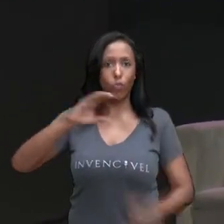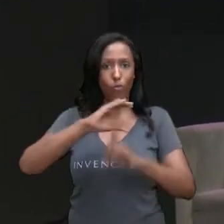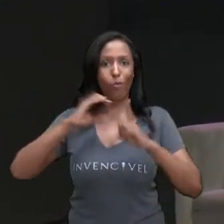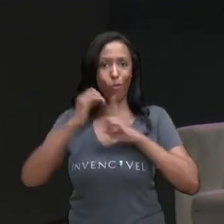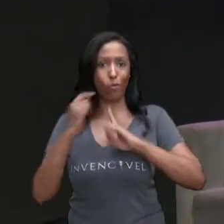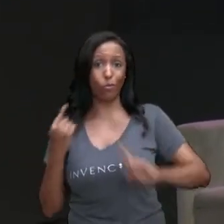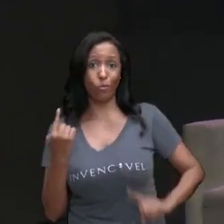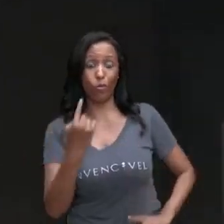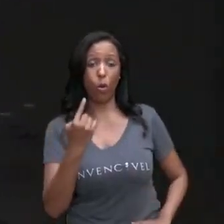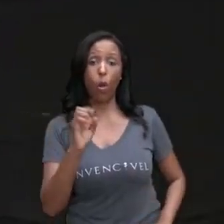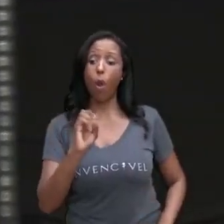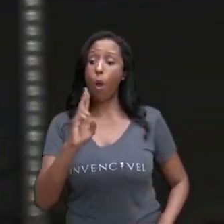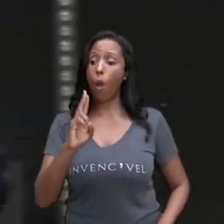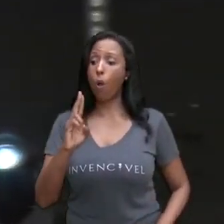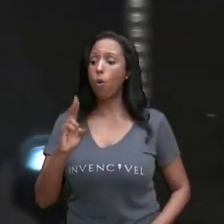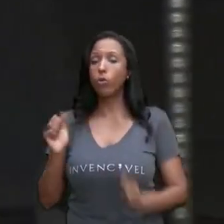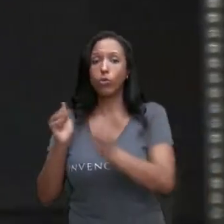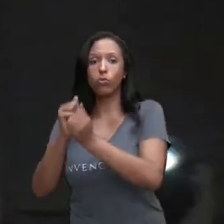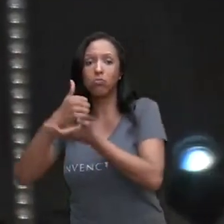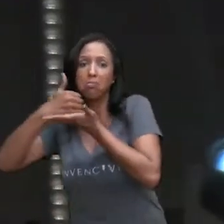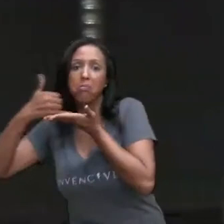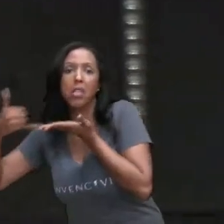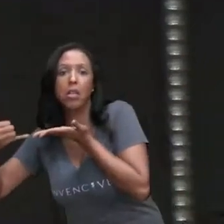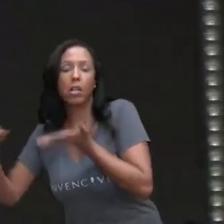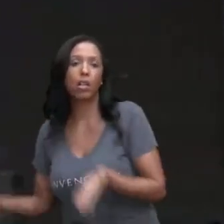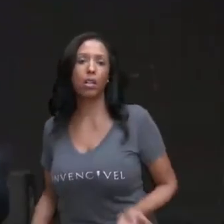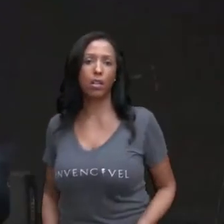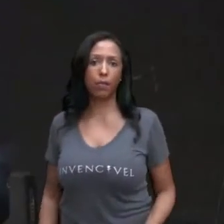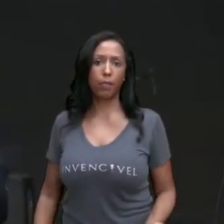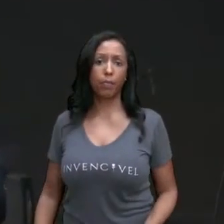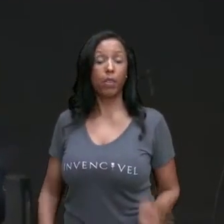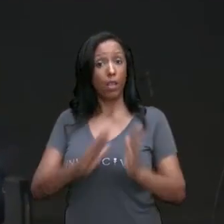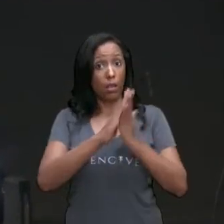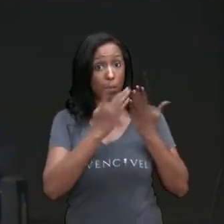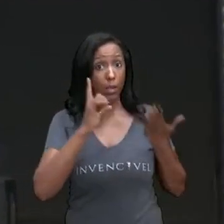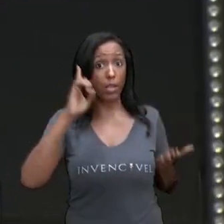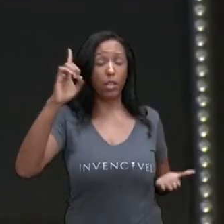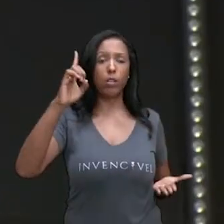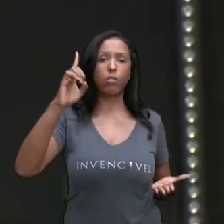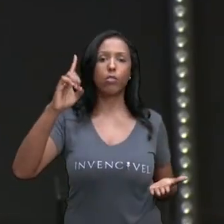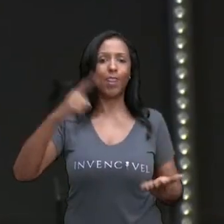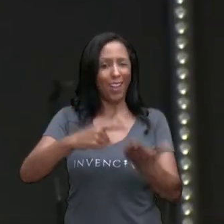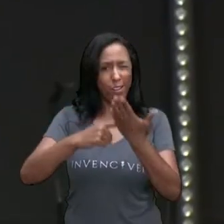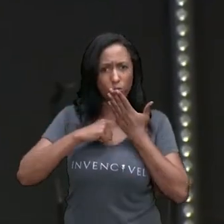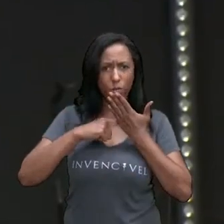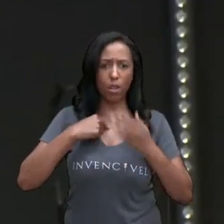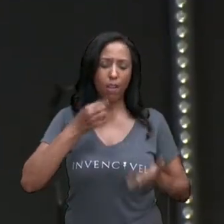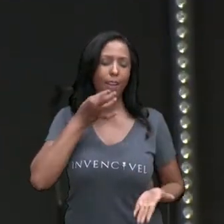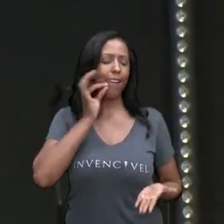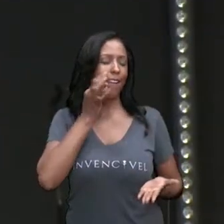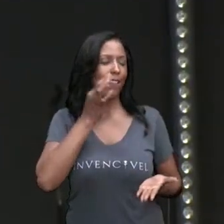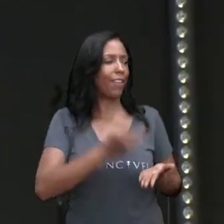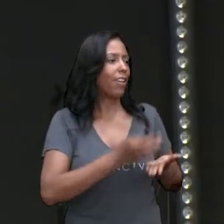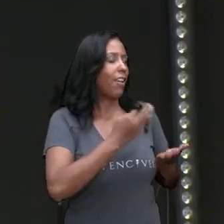palavra de Deus me coloca mais prazer em tomar um cafezinho com um amigo do que em chapar um uísque com um bando de